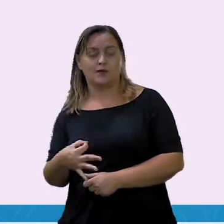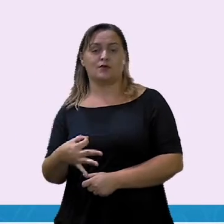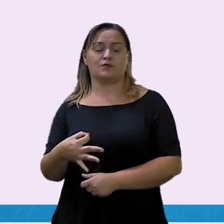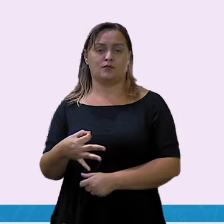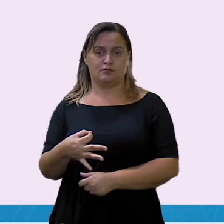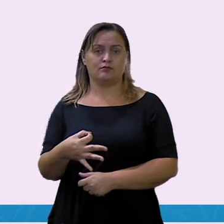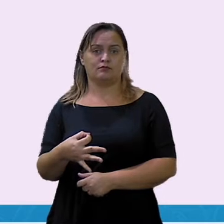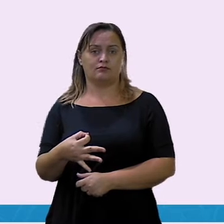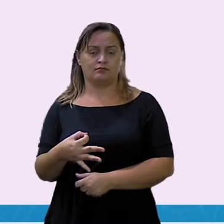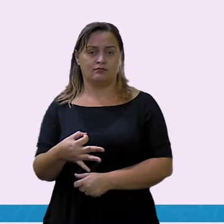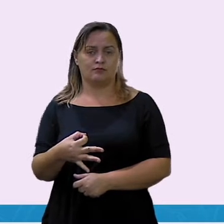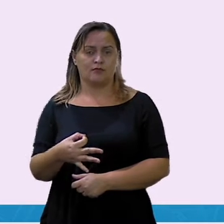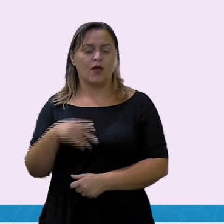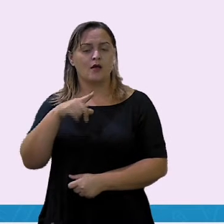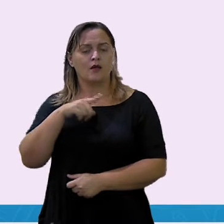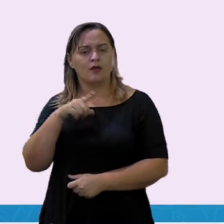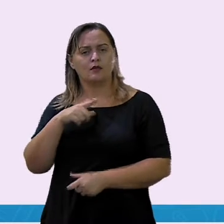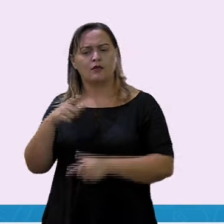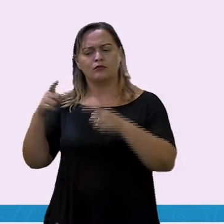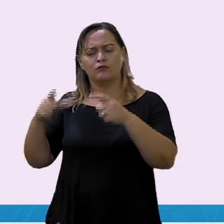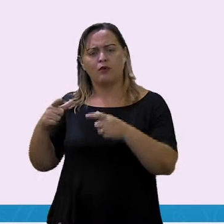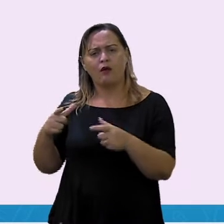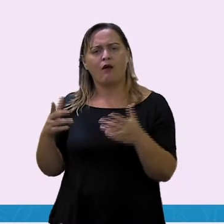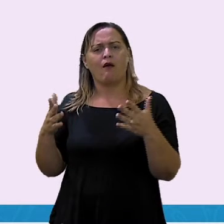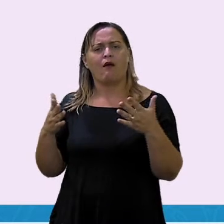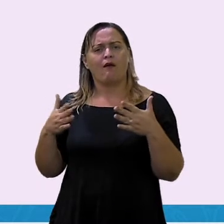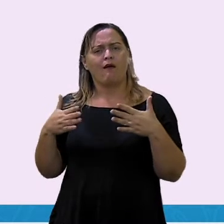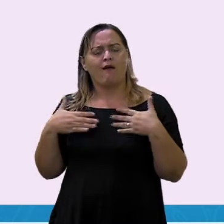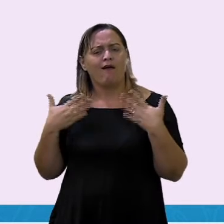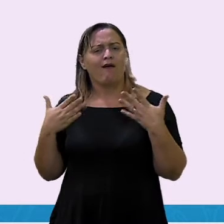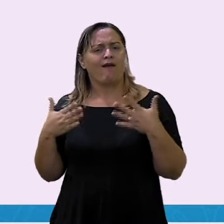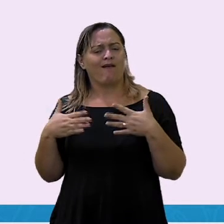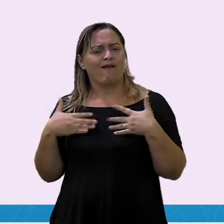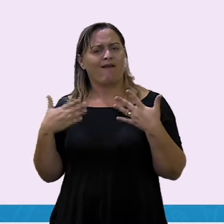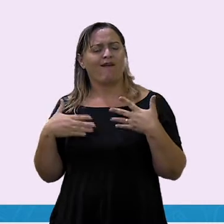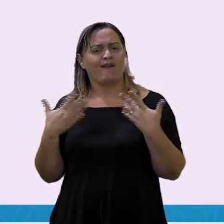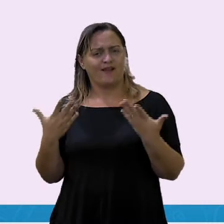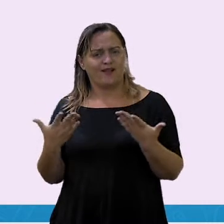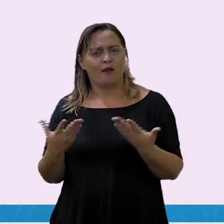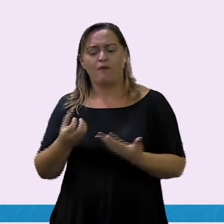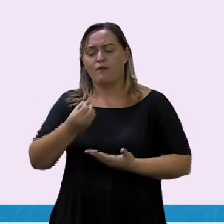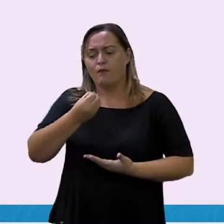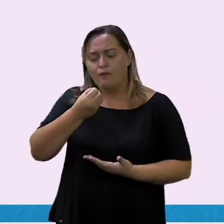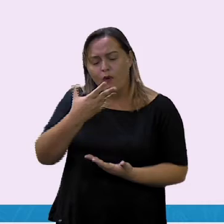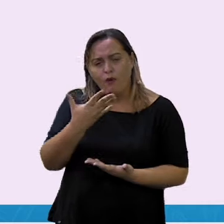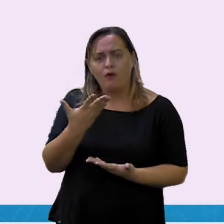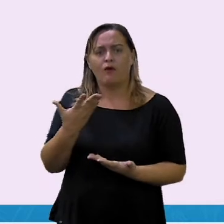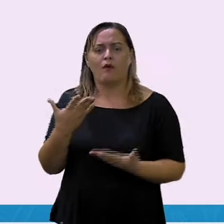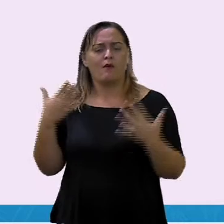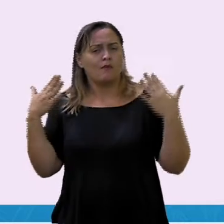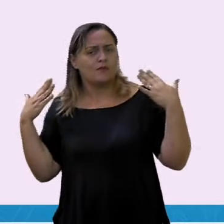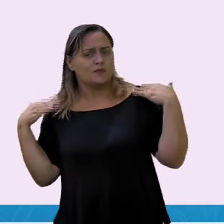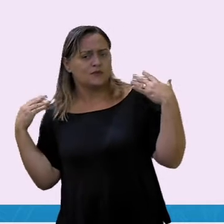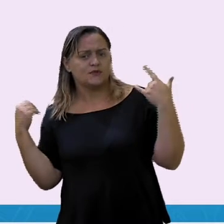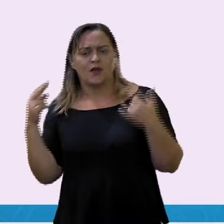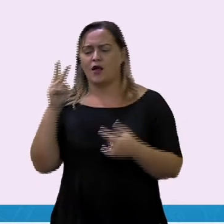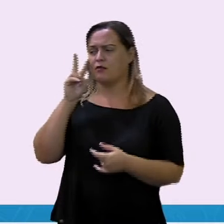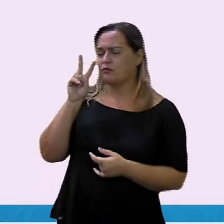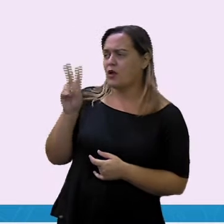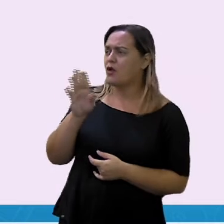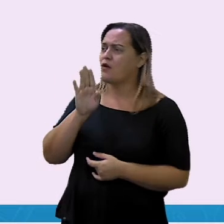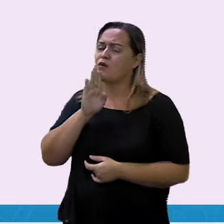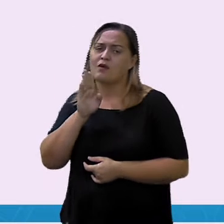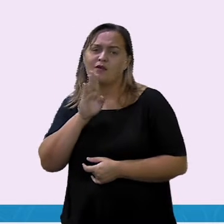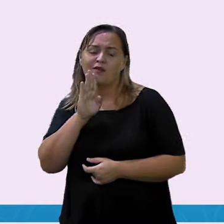espaço agradável e de forma correta, né? Para que possa dar condições de vida a todos